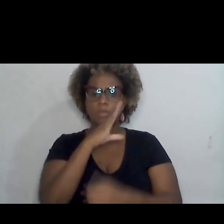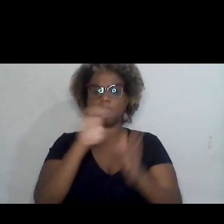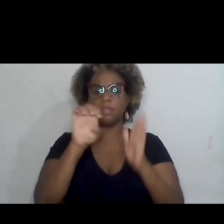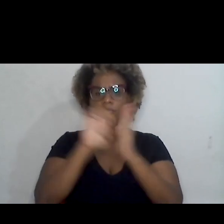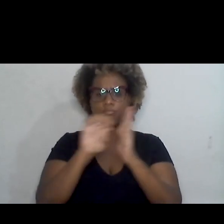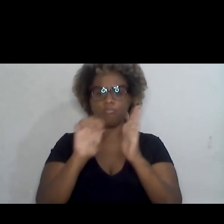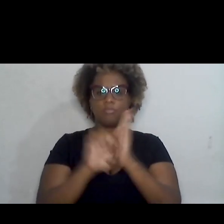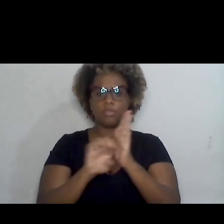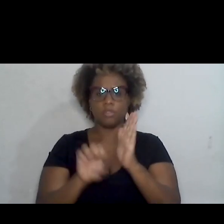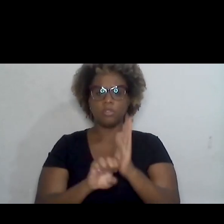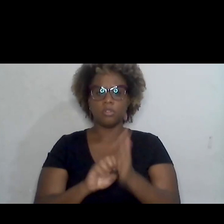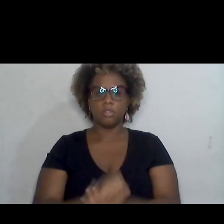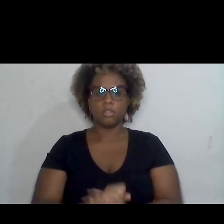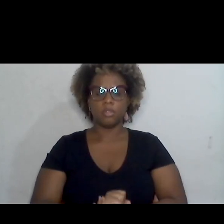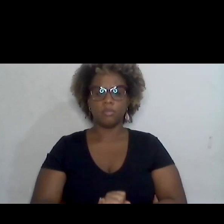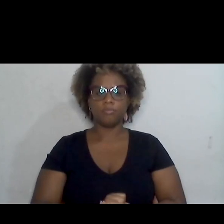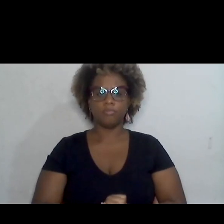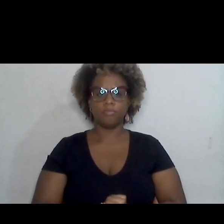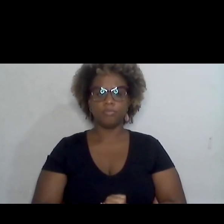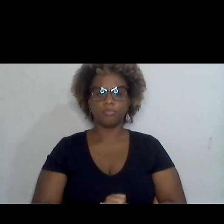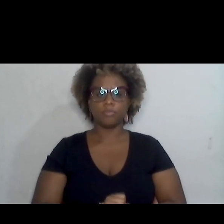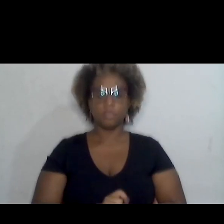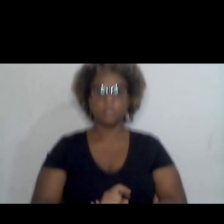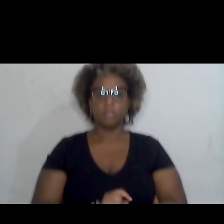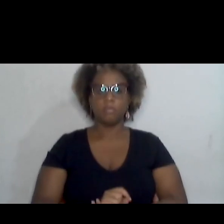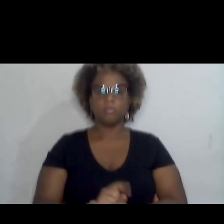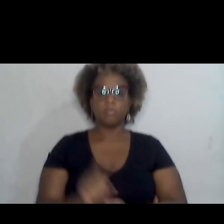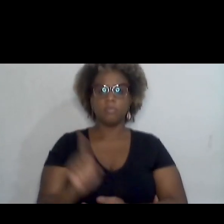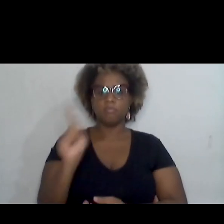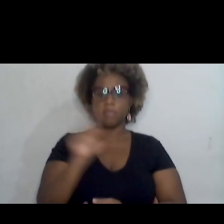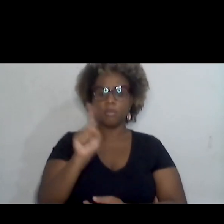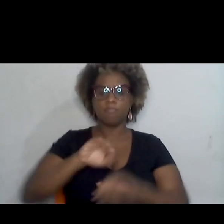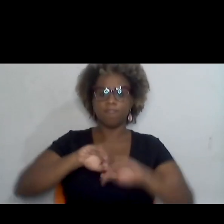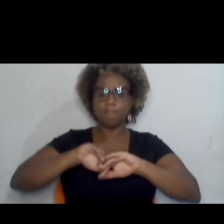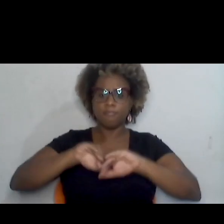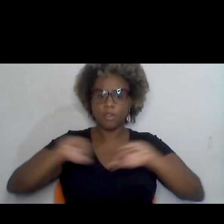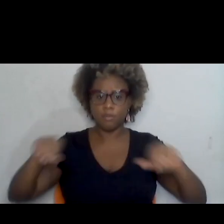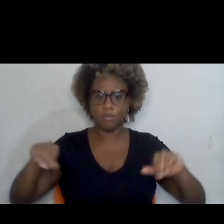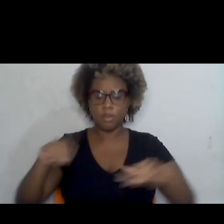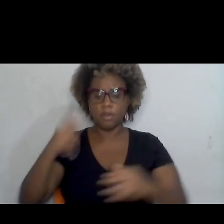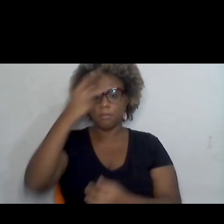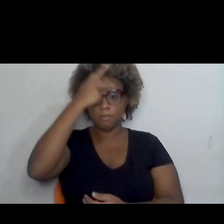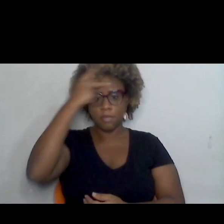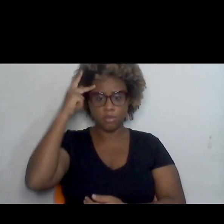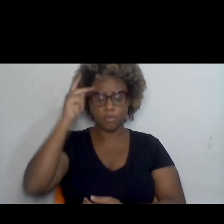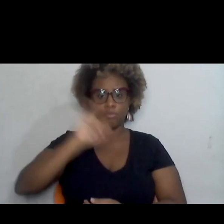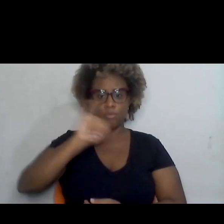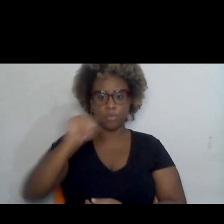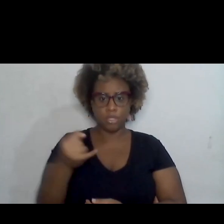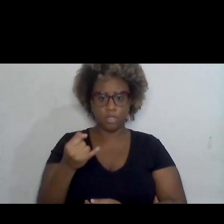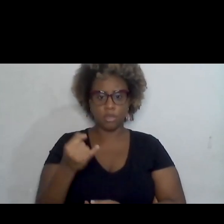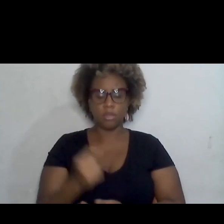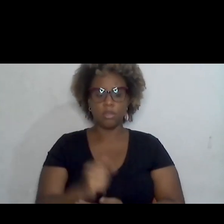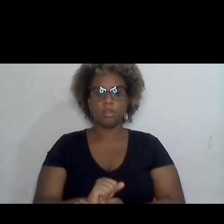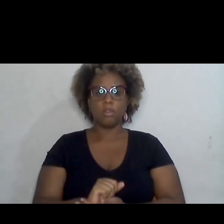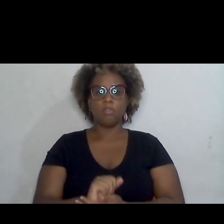sob a perspectiva do MIROSC, ele não é excludente a pessoa jurídica com fins lucrativos, mas ele precisa